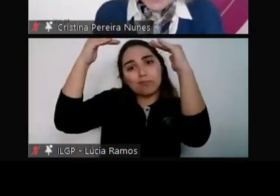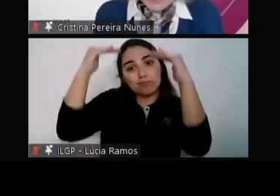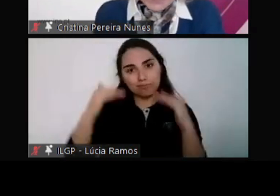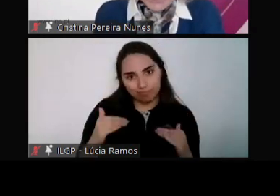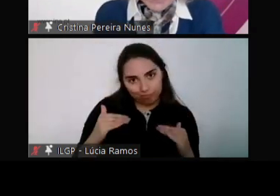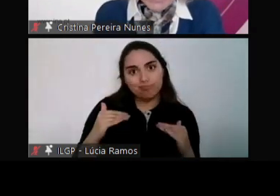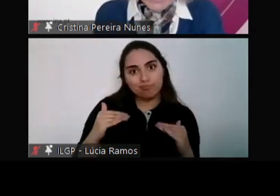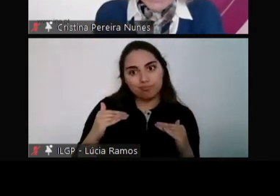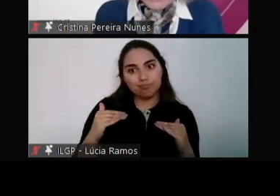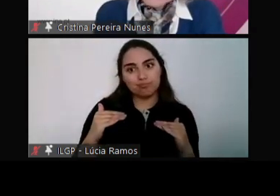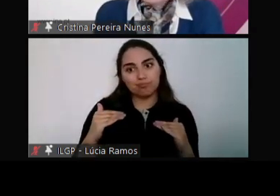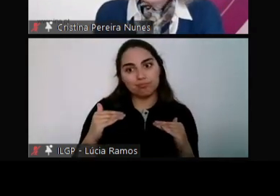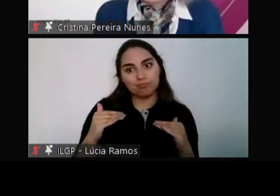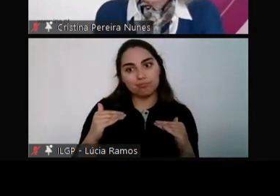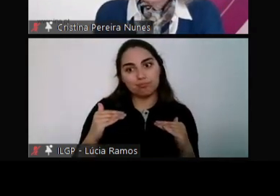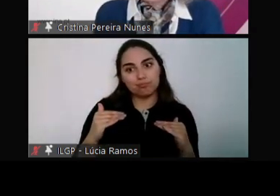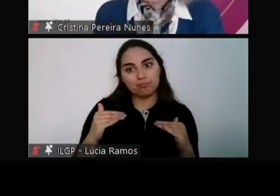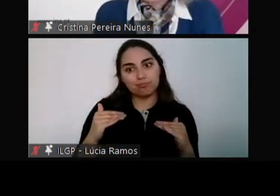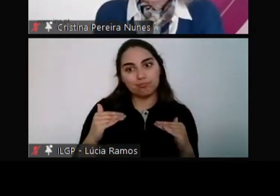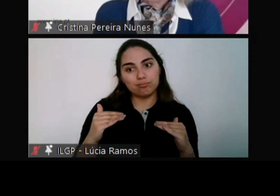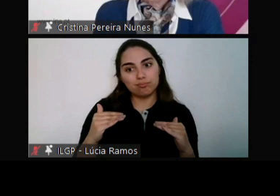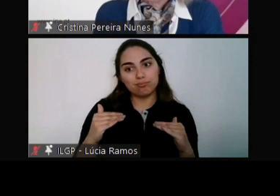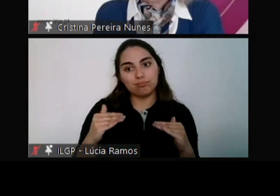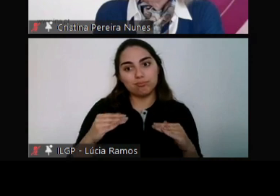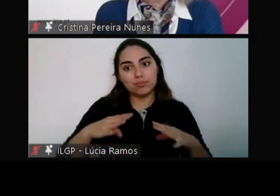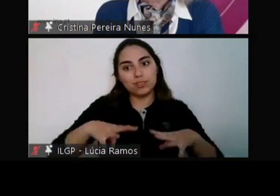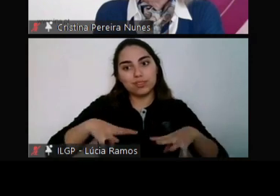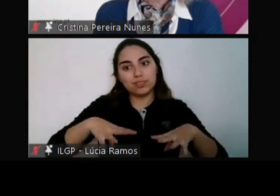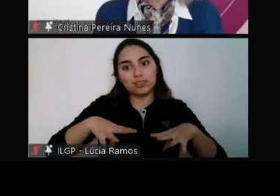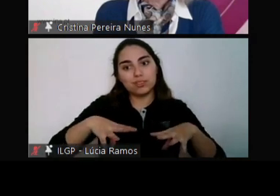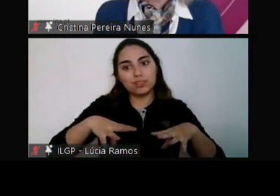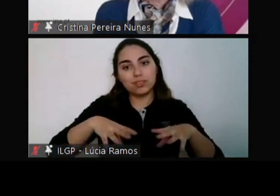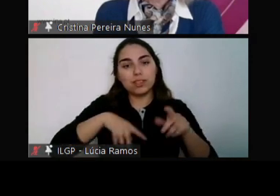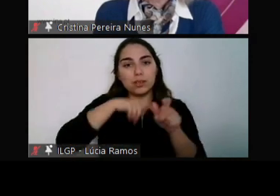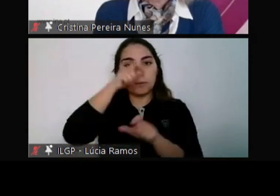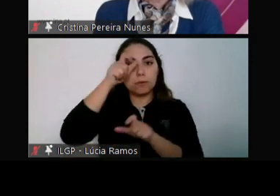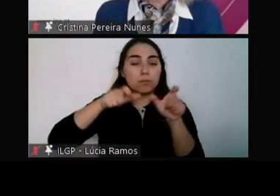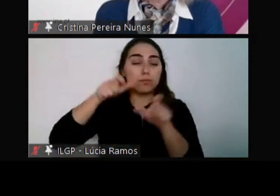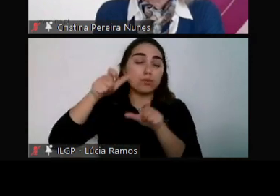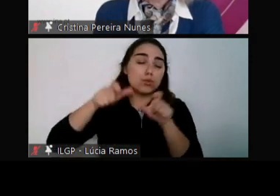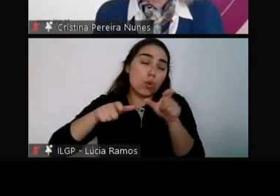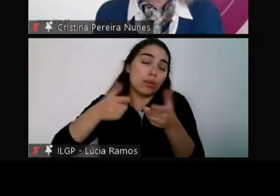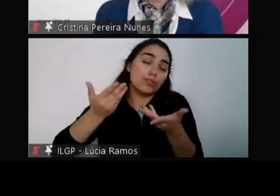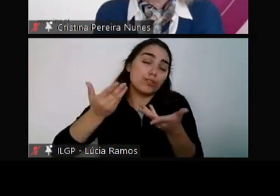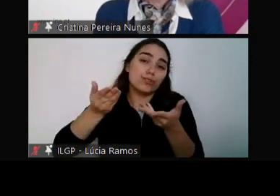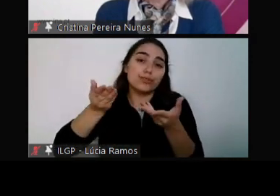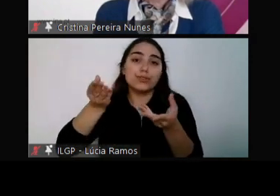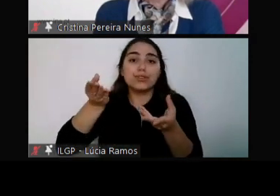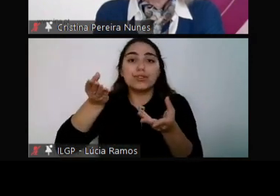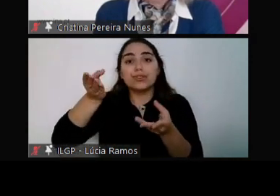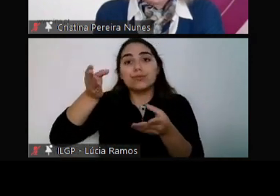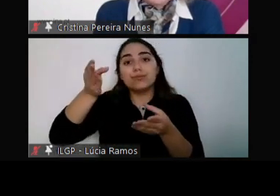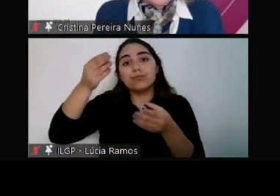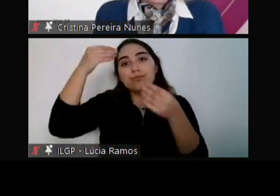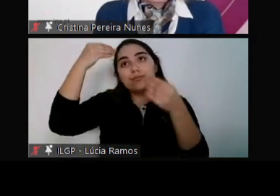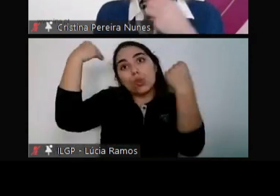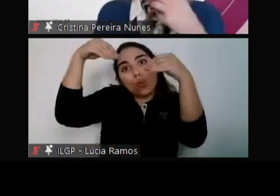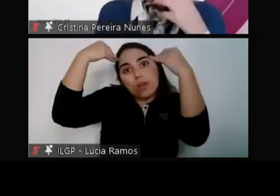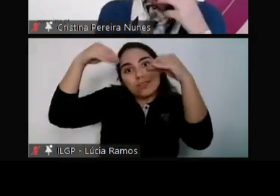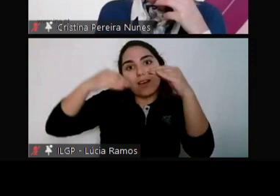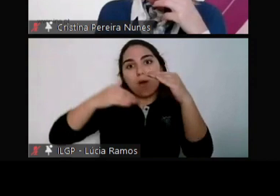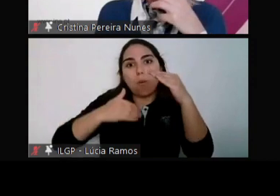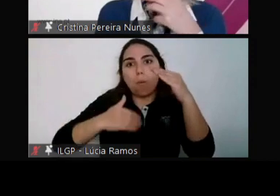muito mais baixos e tendem a subir naquelas pessoas que têm um nível de educação maior, uma licenciatura, um doutoramento, um mestrado, começam a